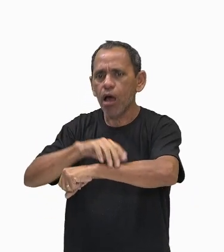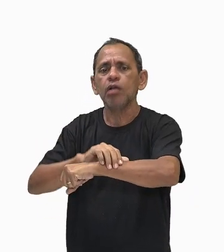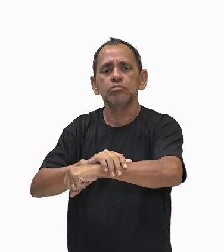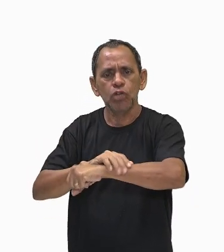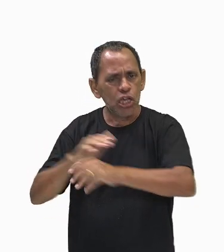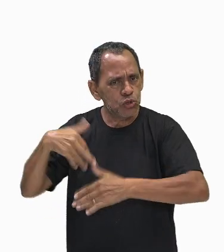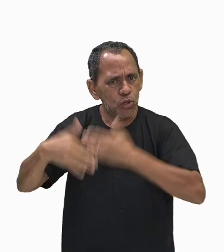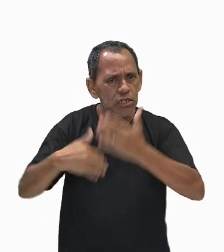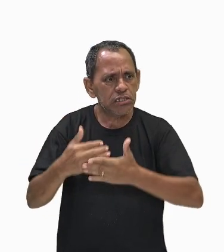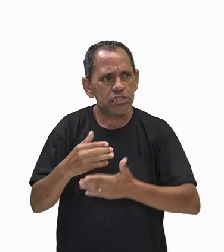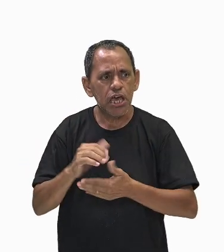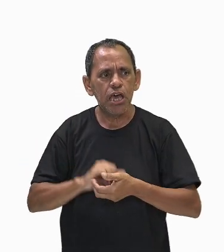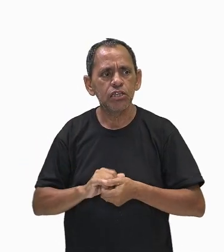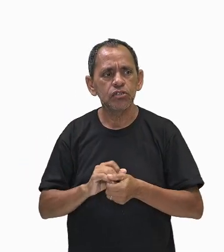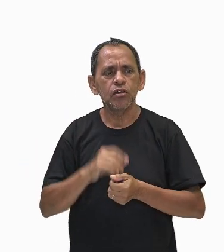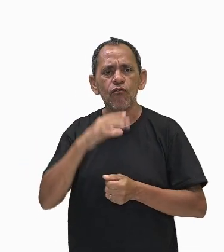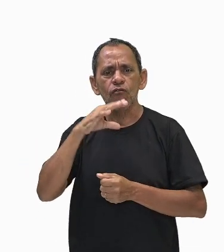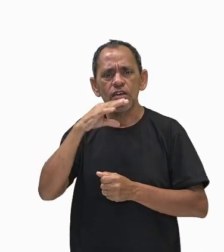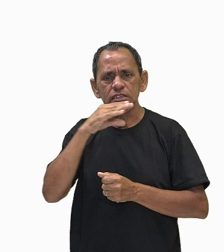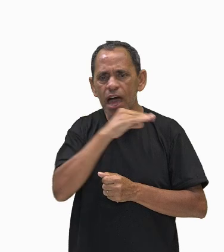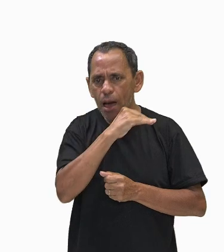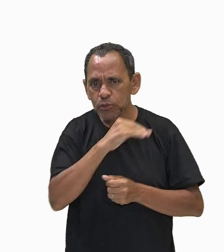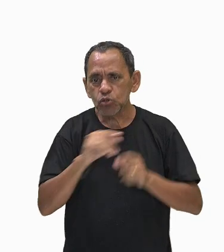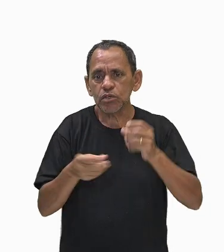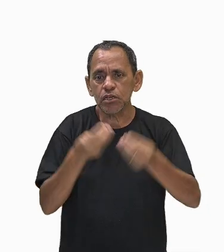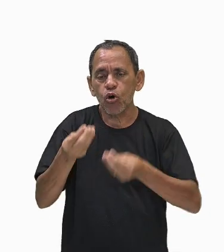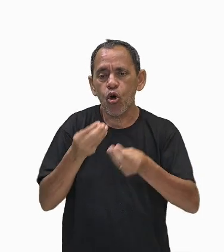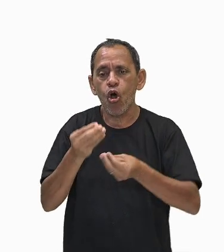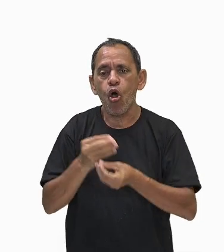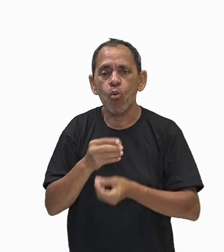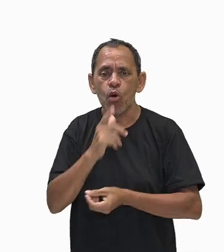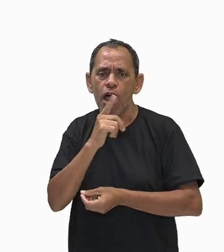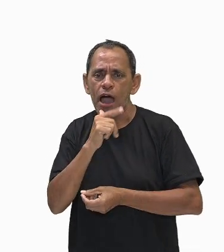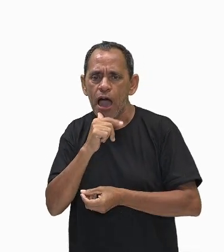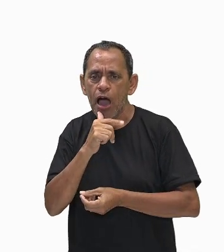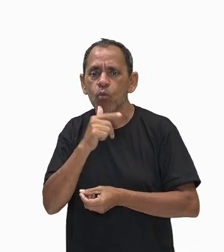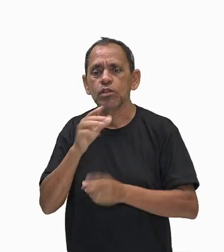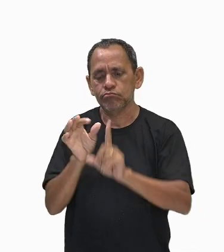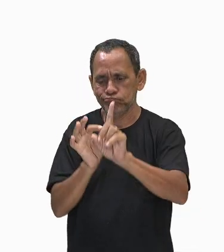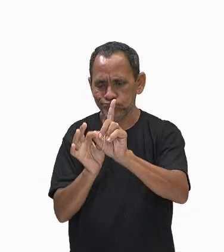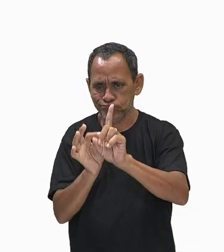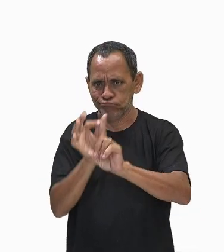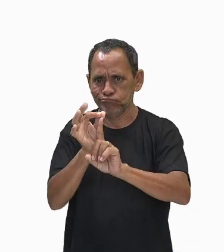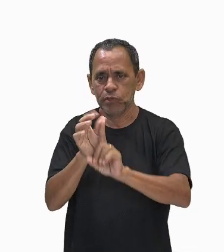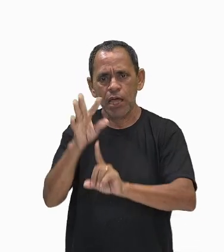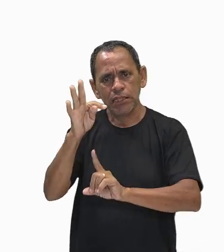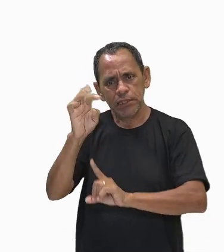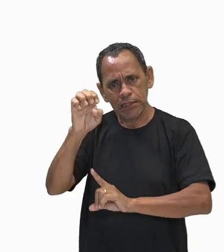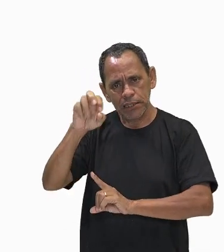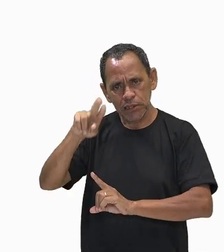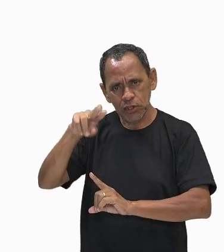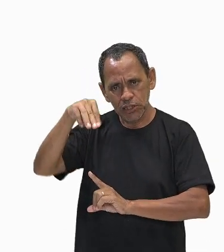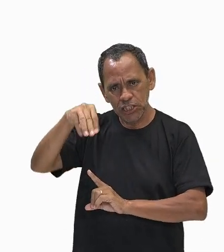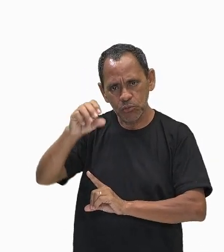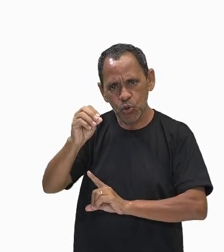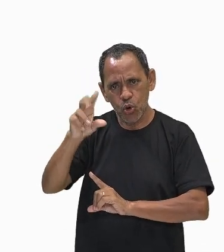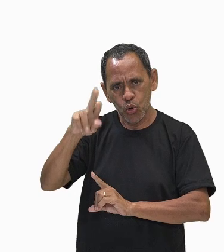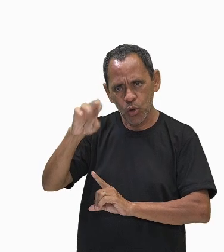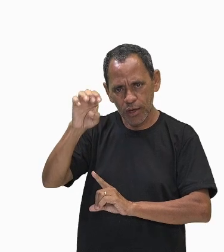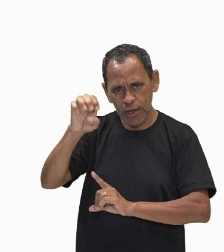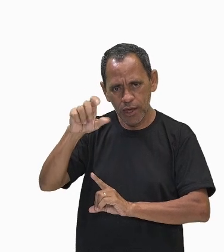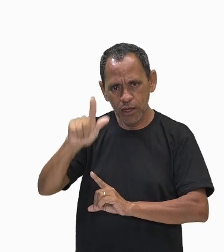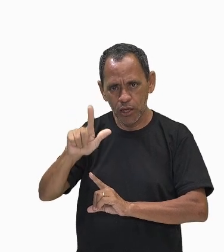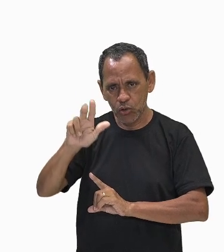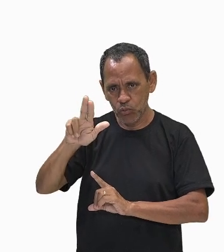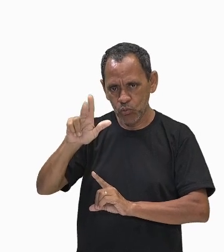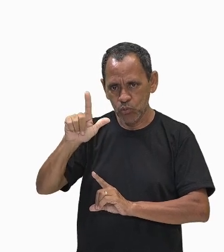de eliminar gotículas de água pelo corpo todinho, é a termorregulação que é promovida pelas glândulas